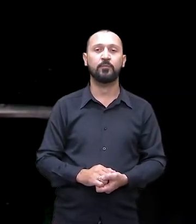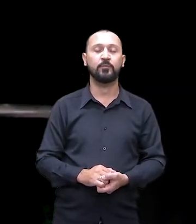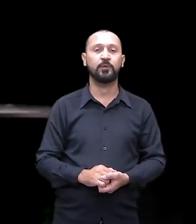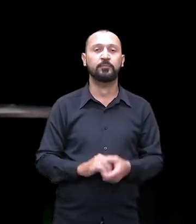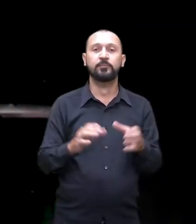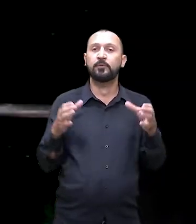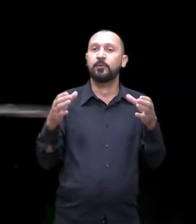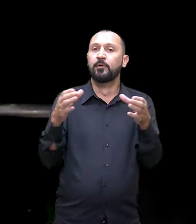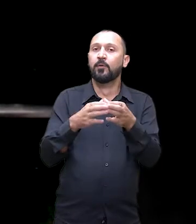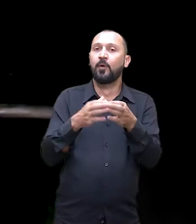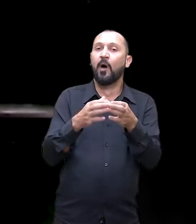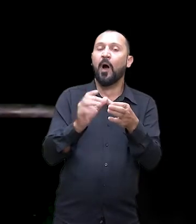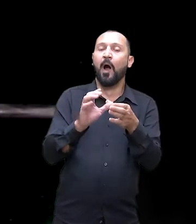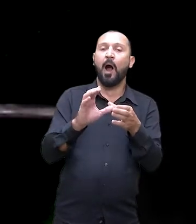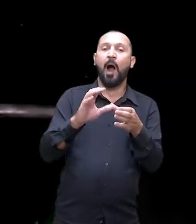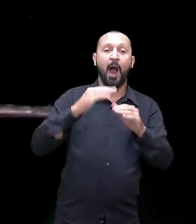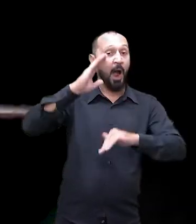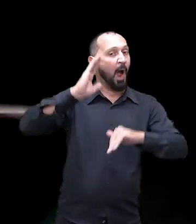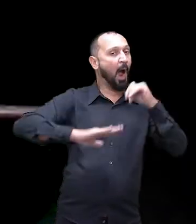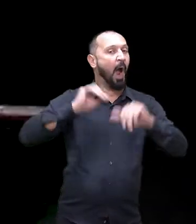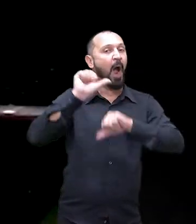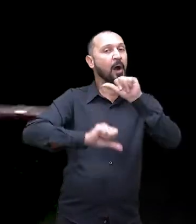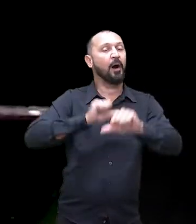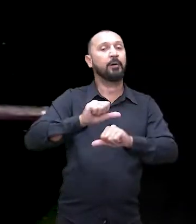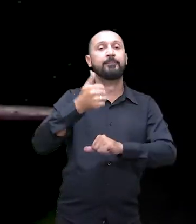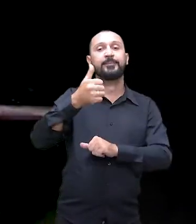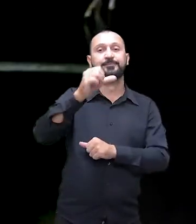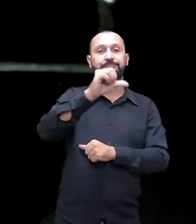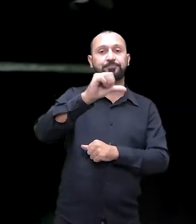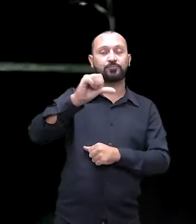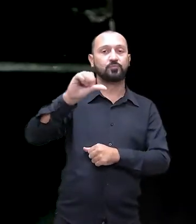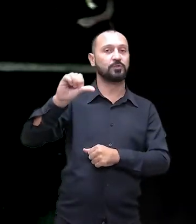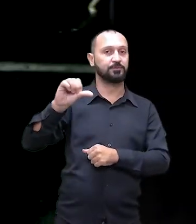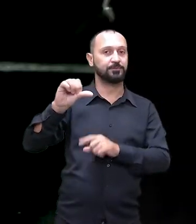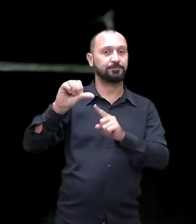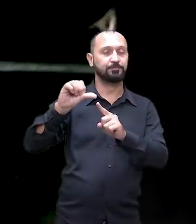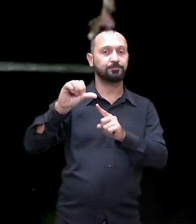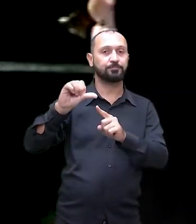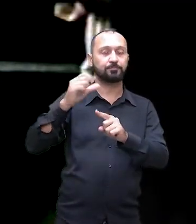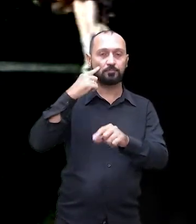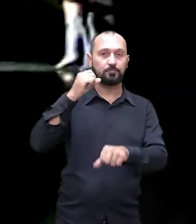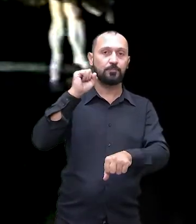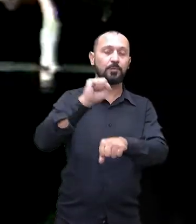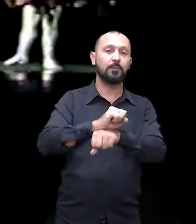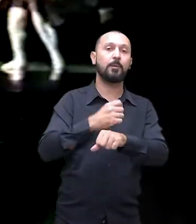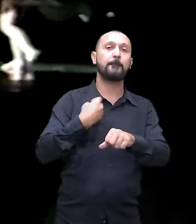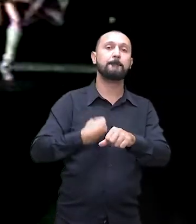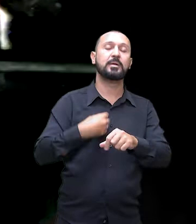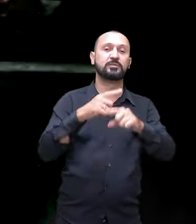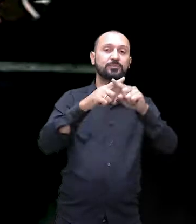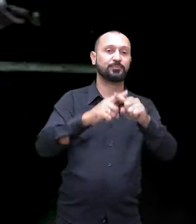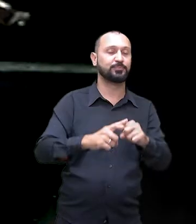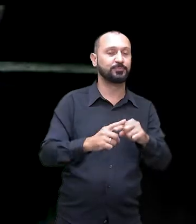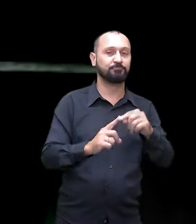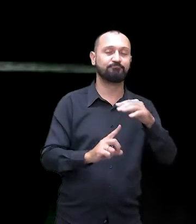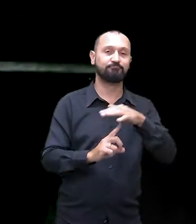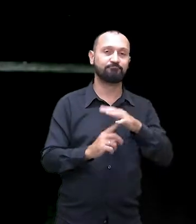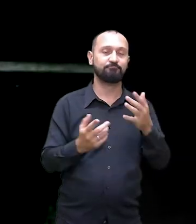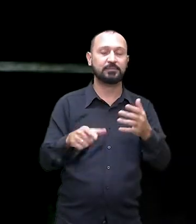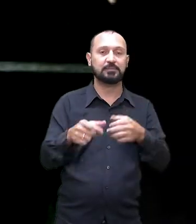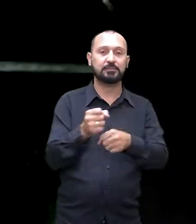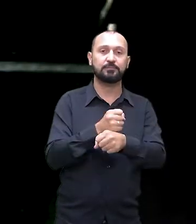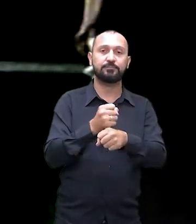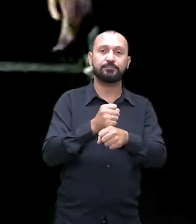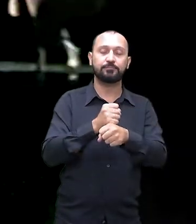O grupo se tornou companhia profissional em 1999, quando deixou de concorrer em festivais. Nesse